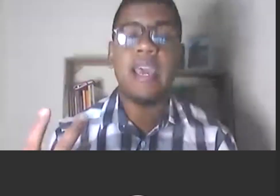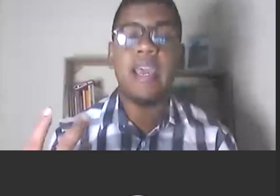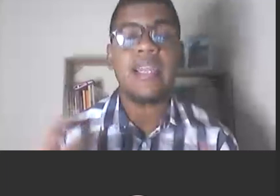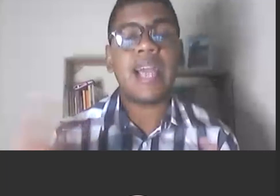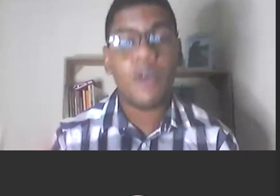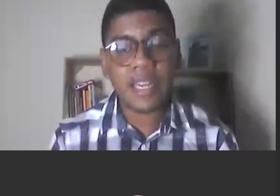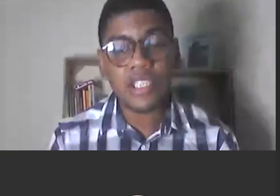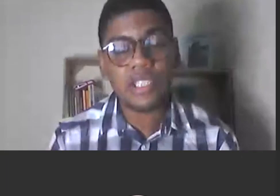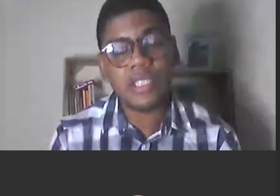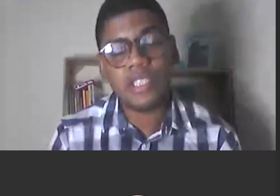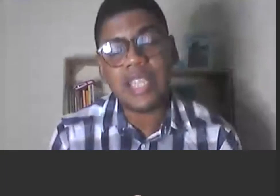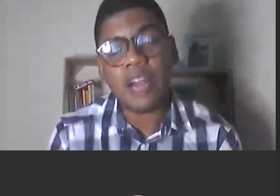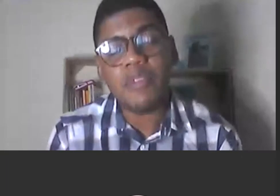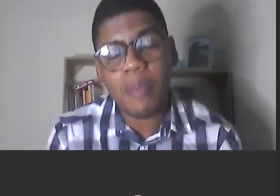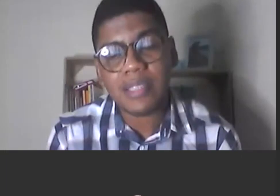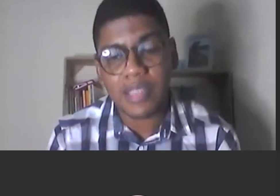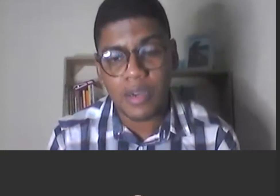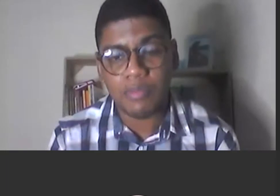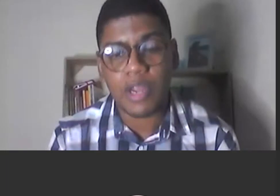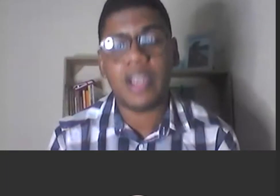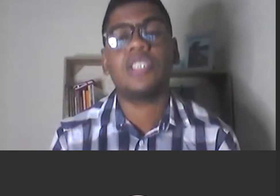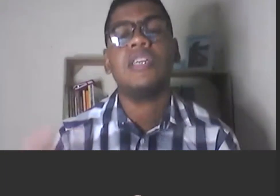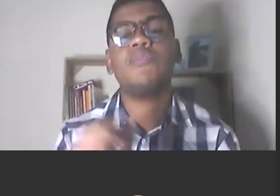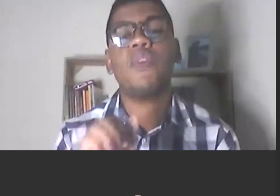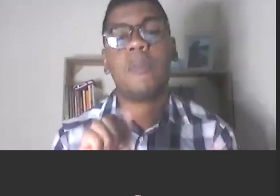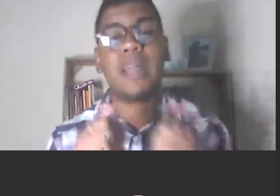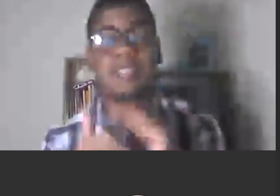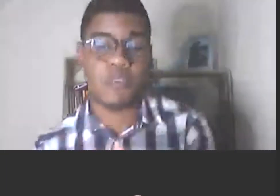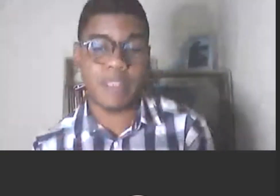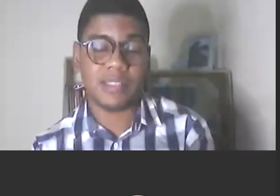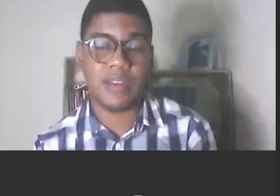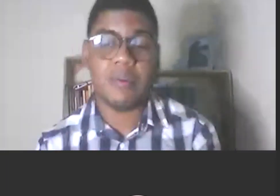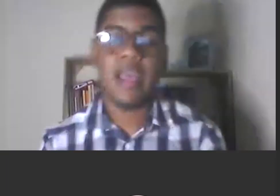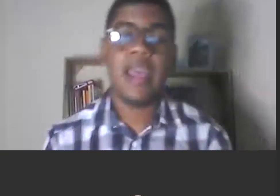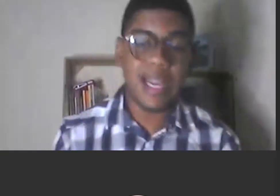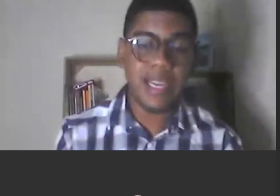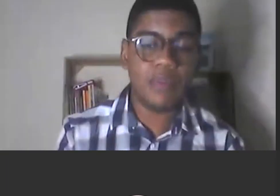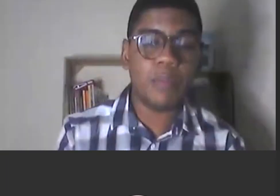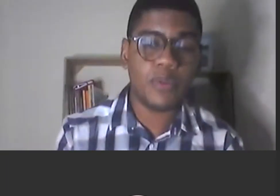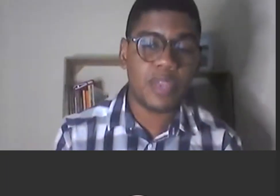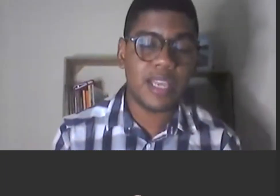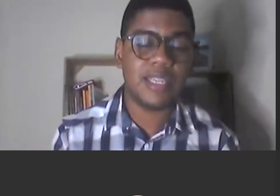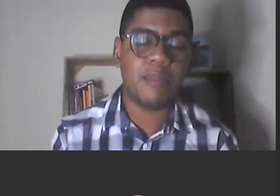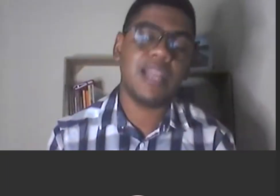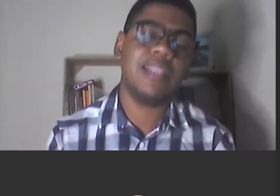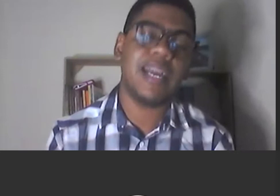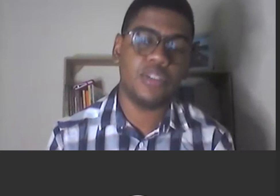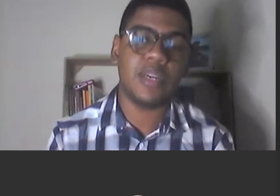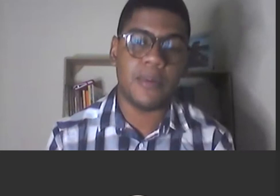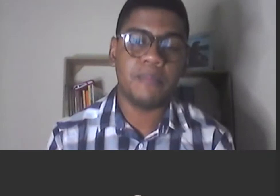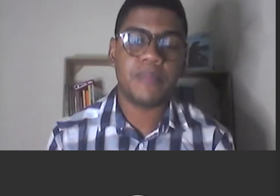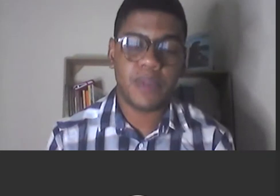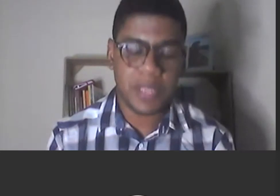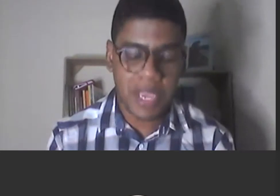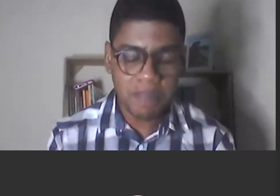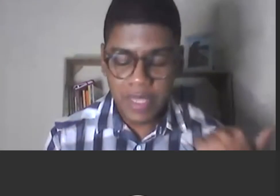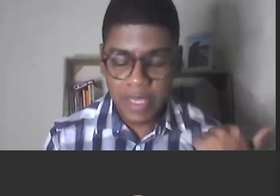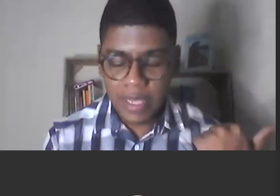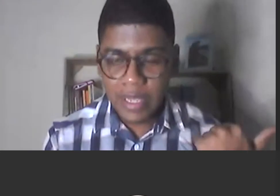transmitem na hora de dar uma informação, na hora de transformar essa informação em língua portuguesa na modalidade